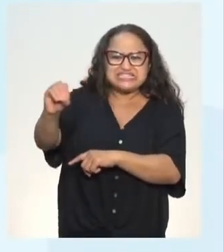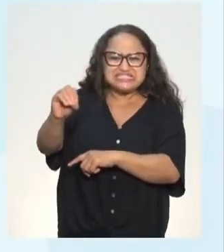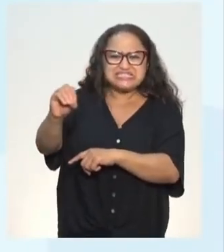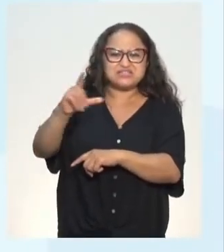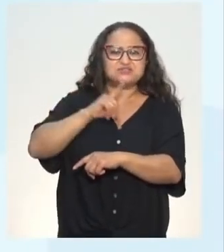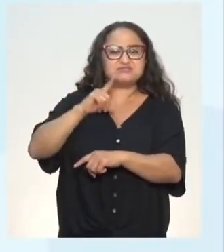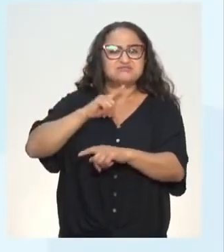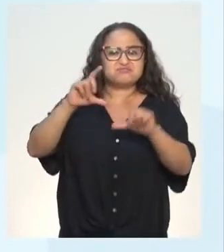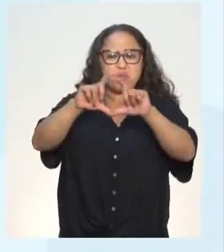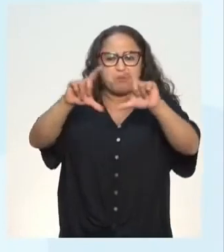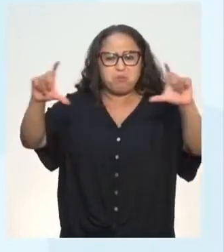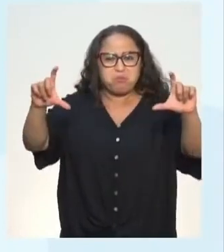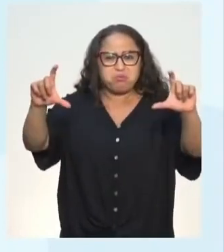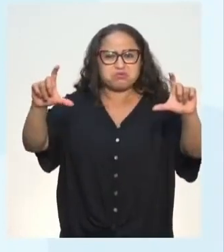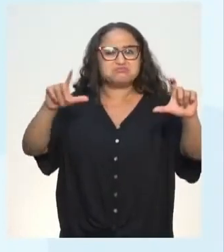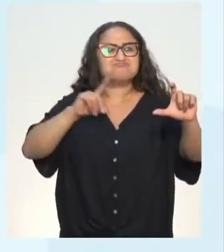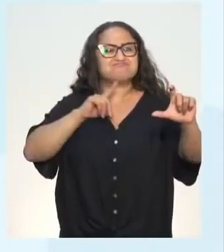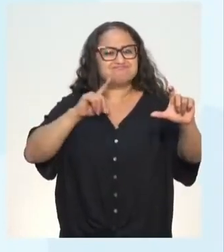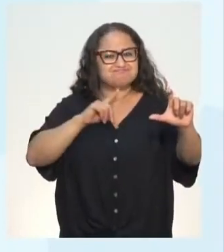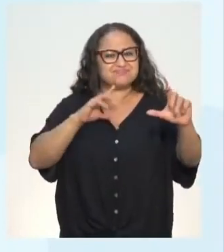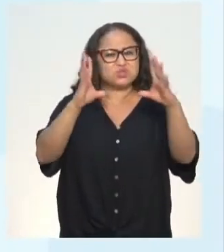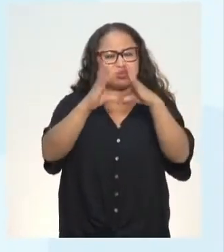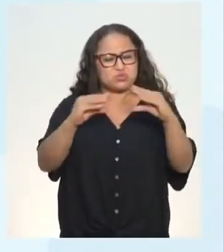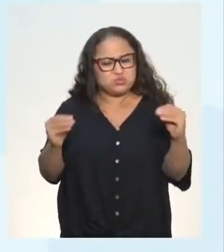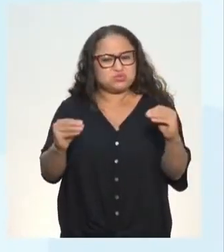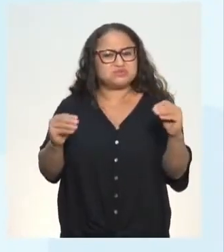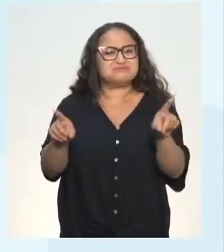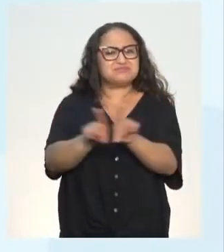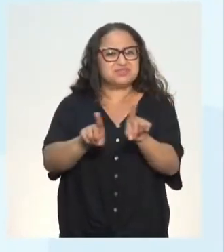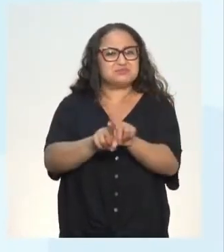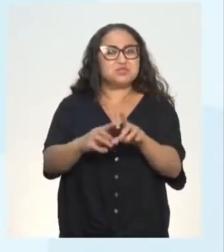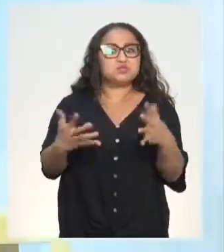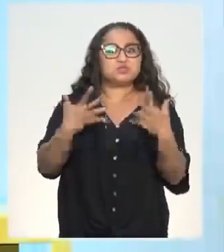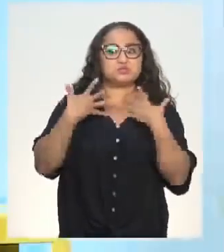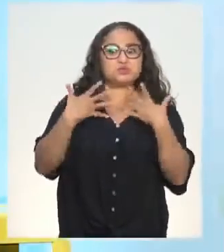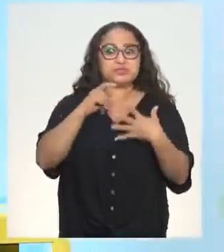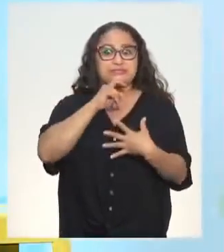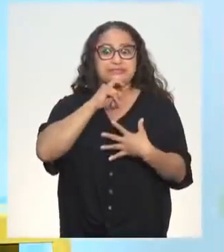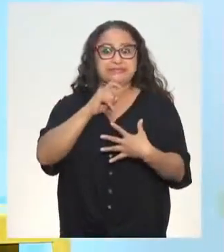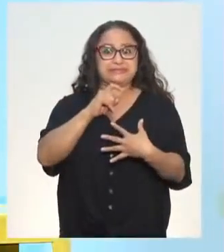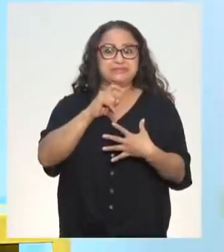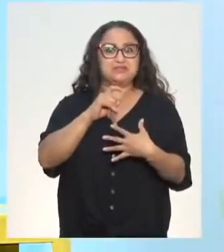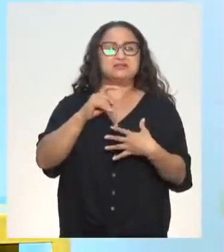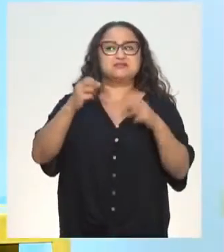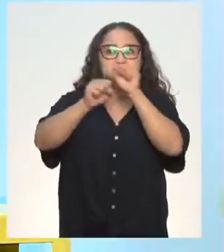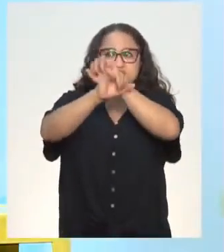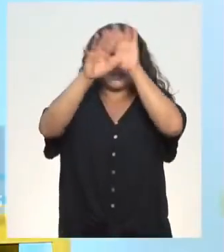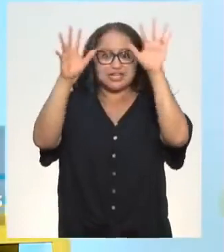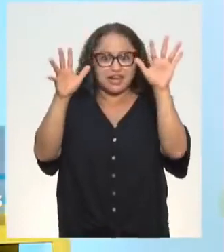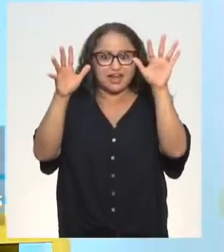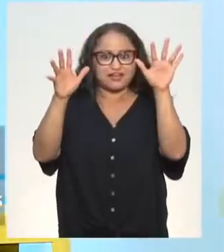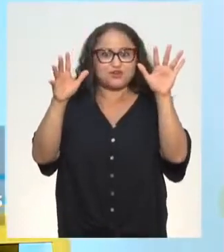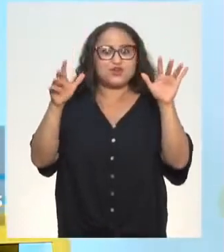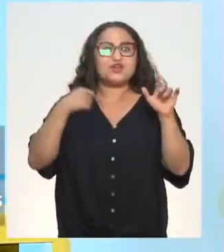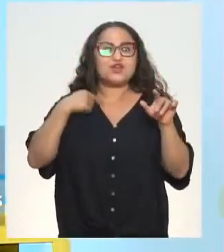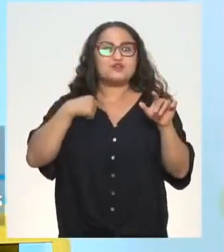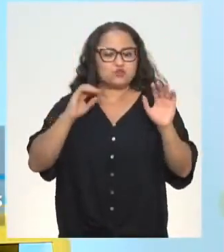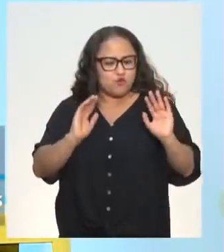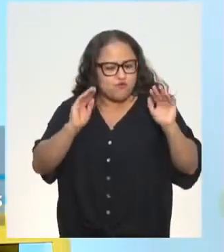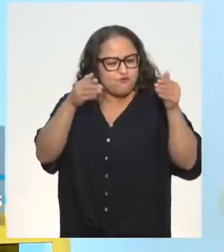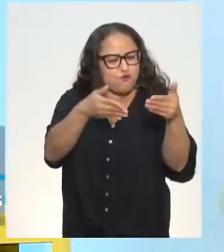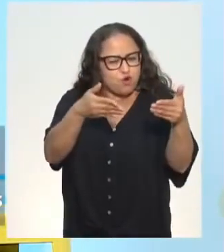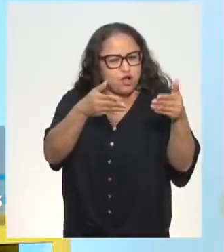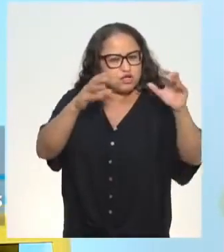período. Olha o ponto final aí e a mesma frente fria. Eu quero deixar claro que, nesse momento, eu estou focando mais na